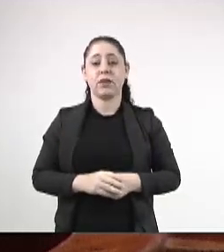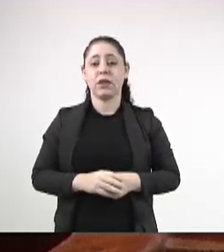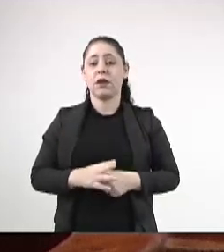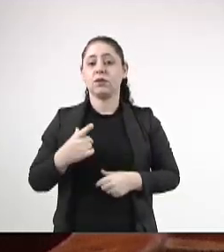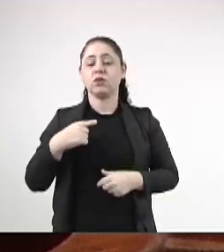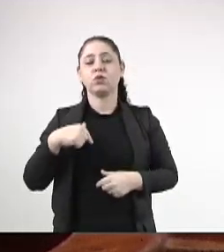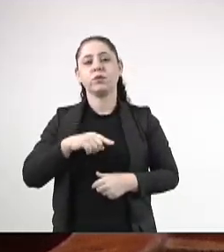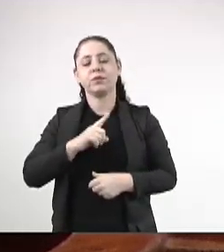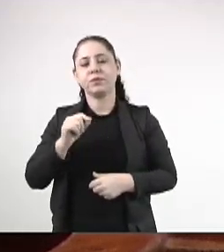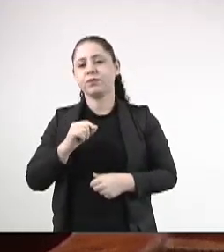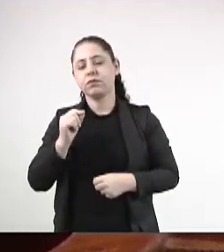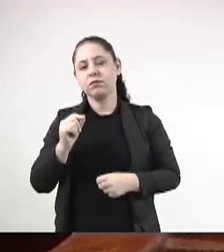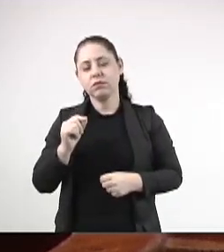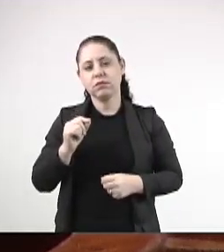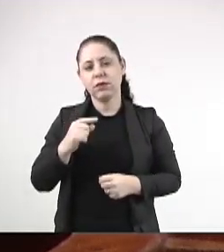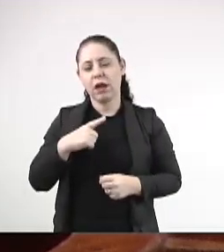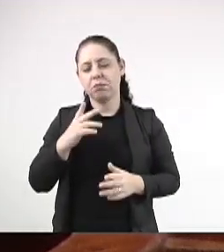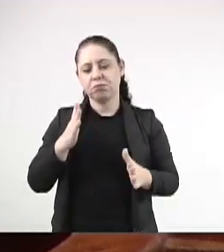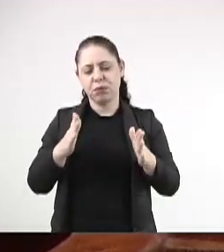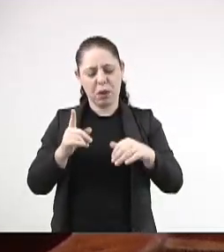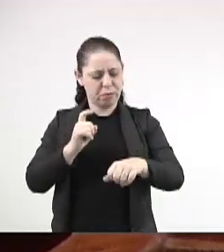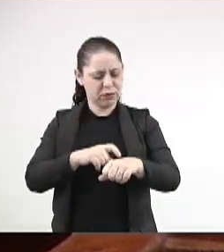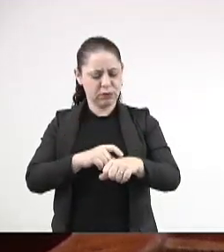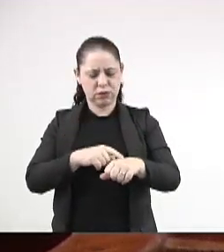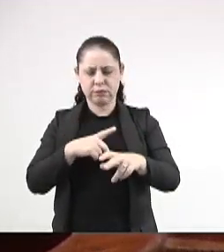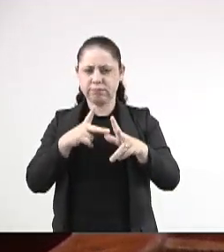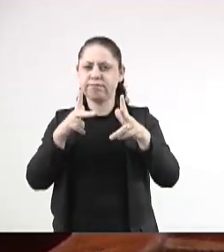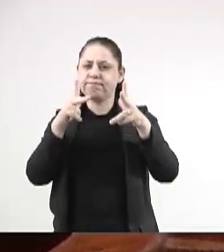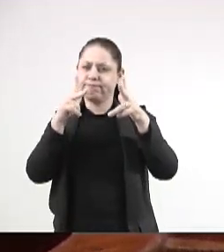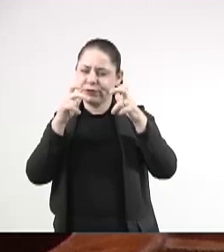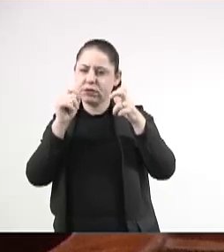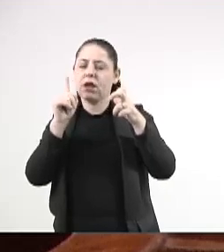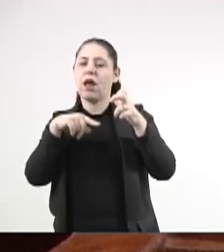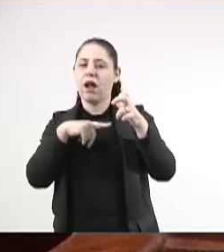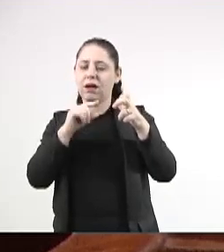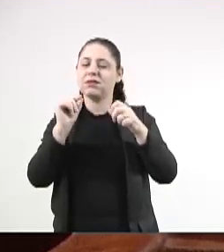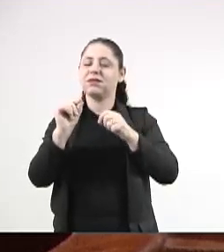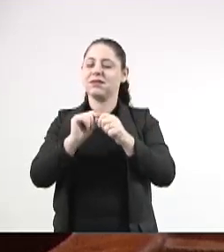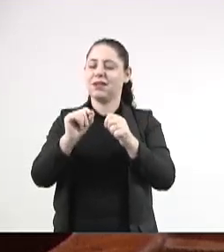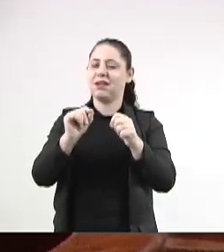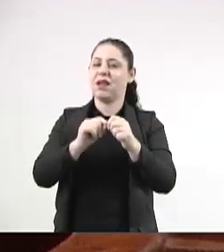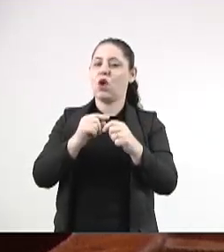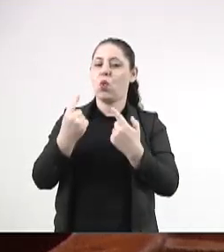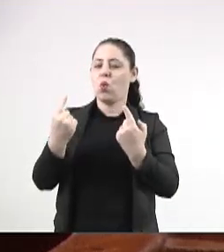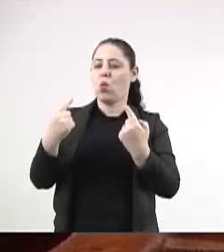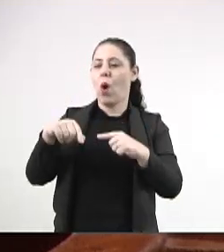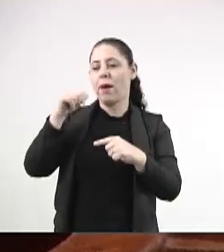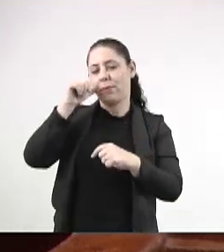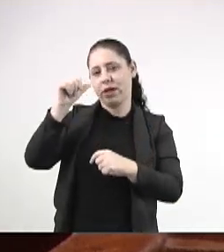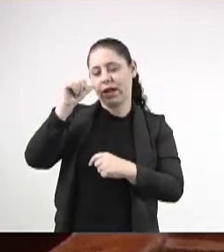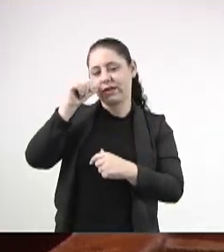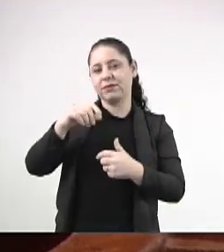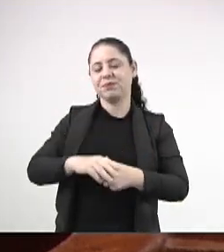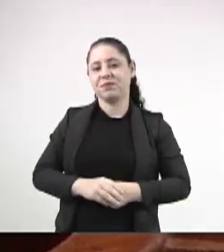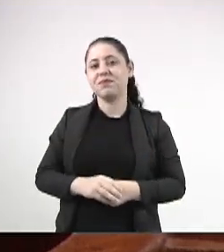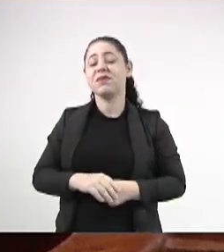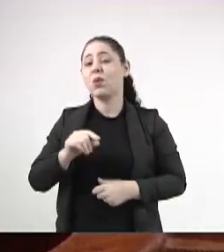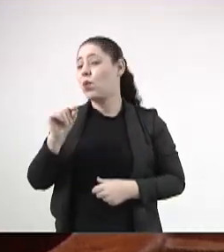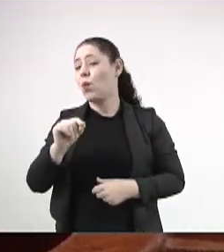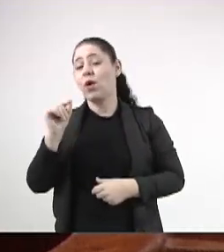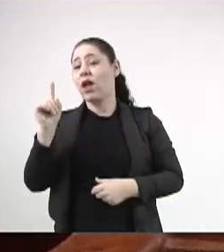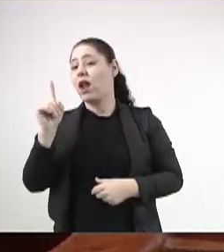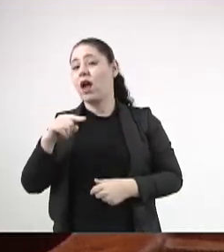passar, e naquele momento a gente percebeu, olha, o golpe era contra as mulheres. O golpe